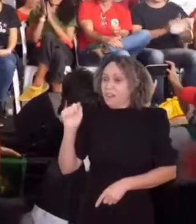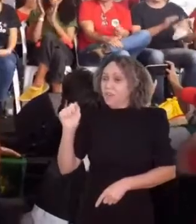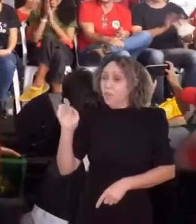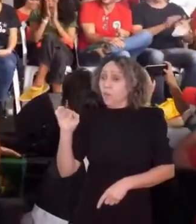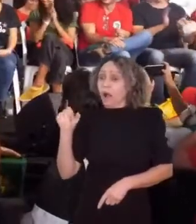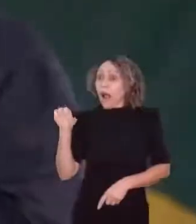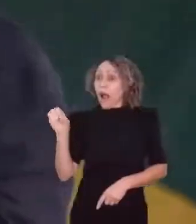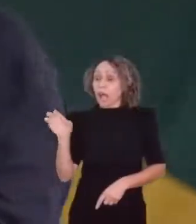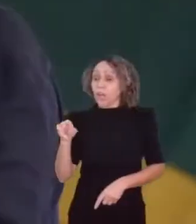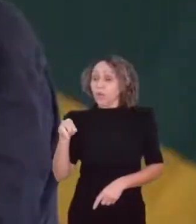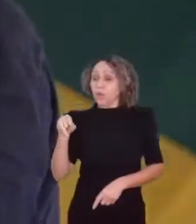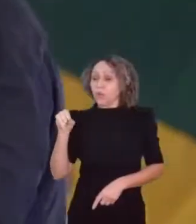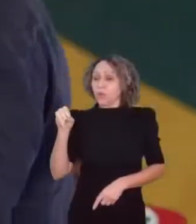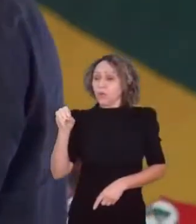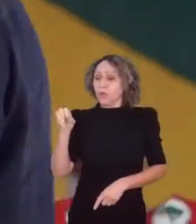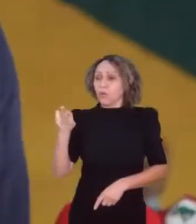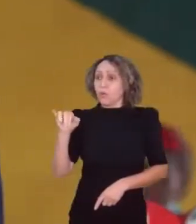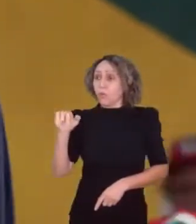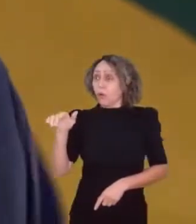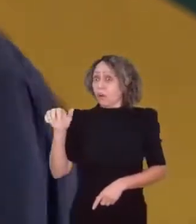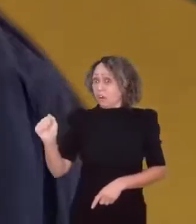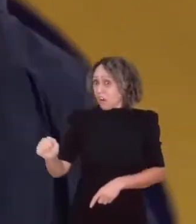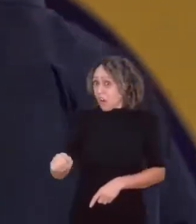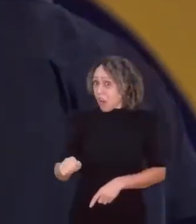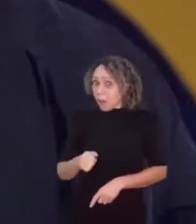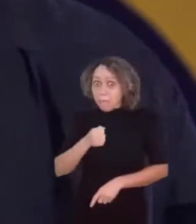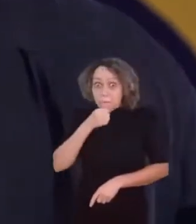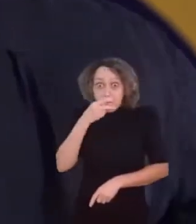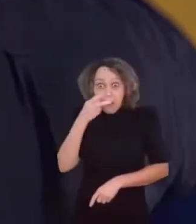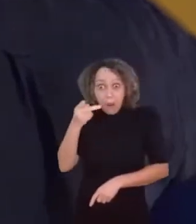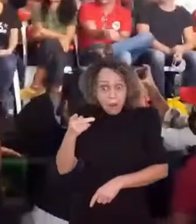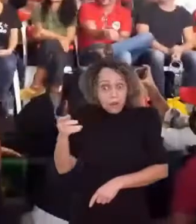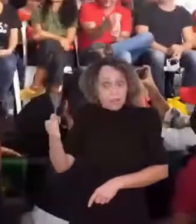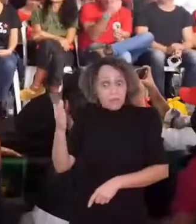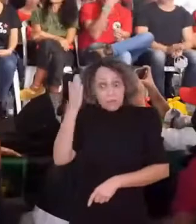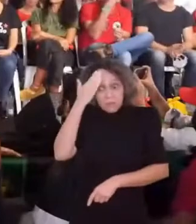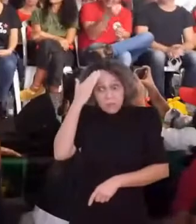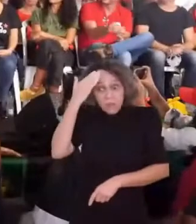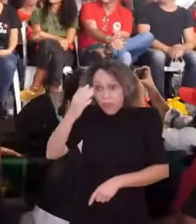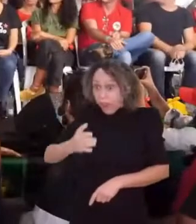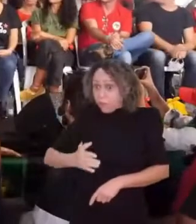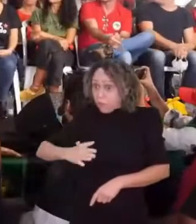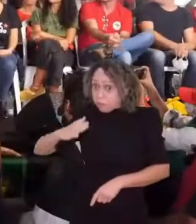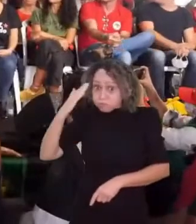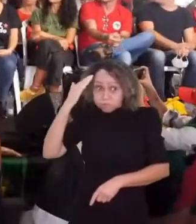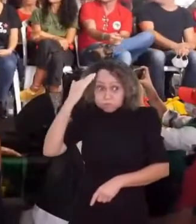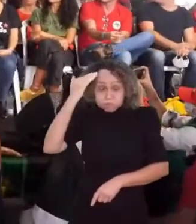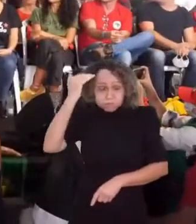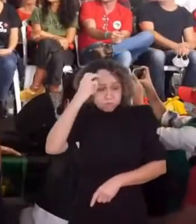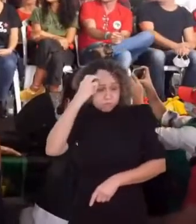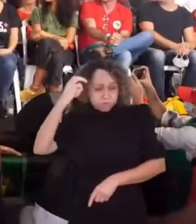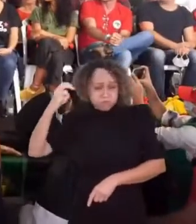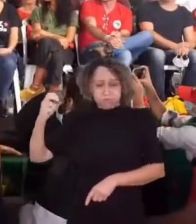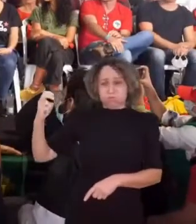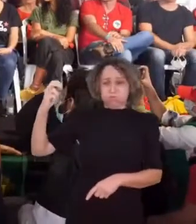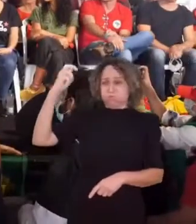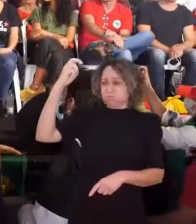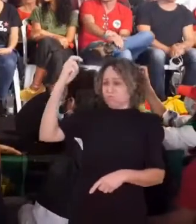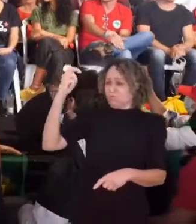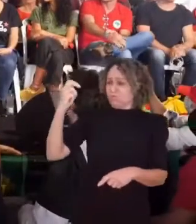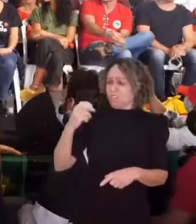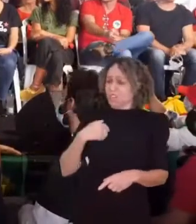ser sabido assim. Mas aí, quando o Pacífico inventou de levar